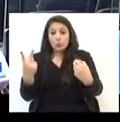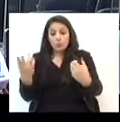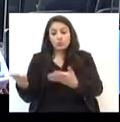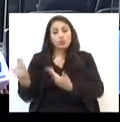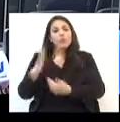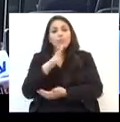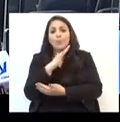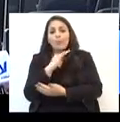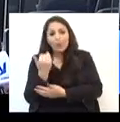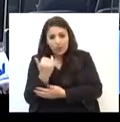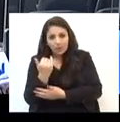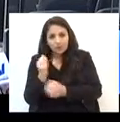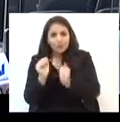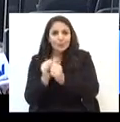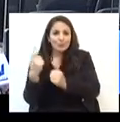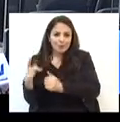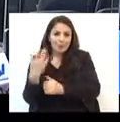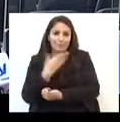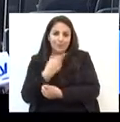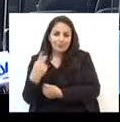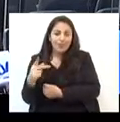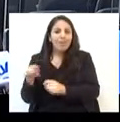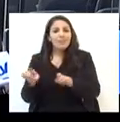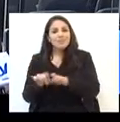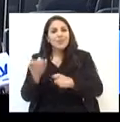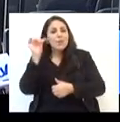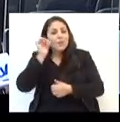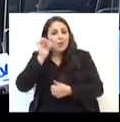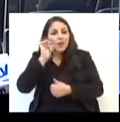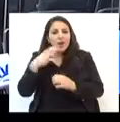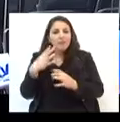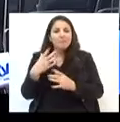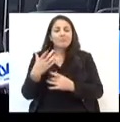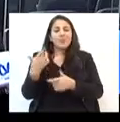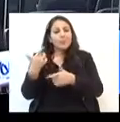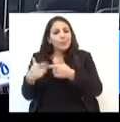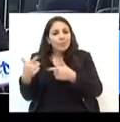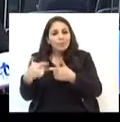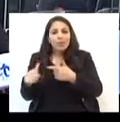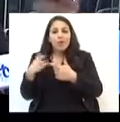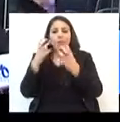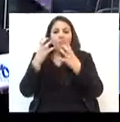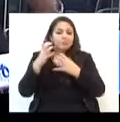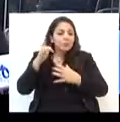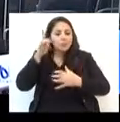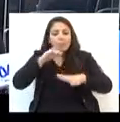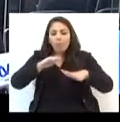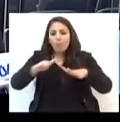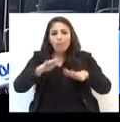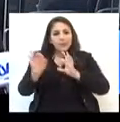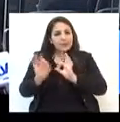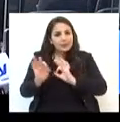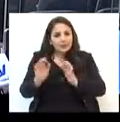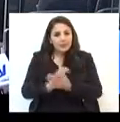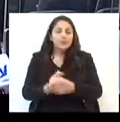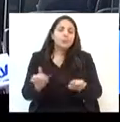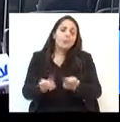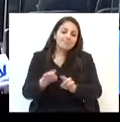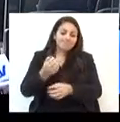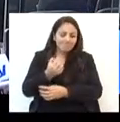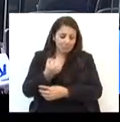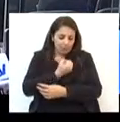toda deformada. Então isso cria um baque na consciência, no coração, de